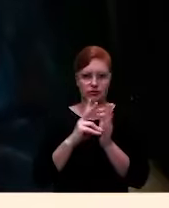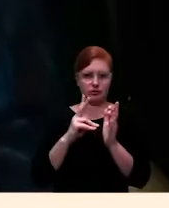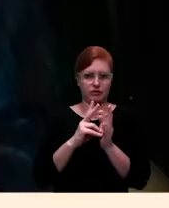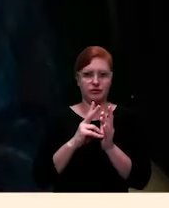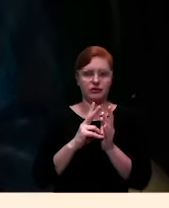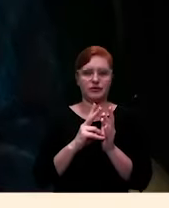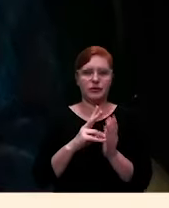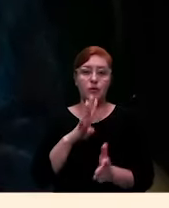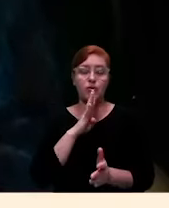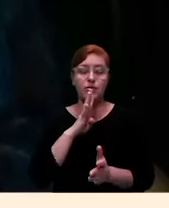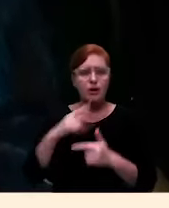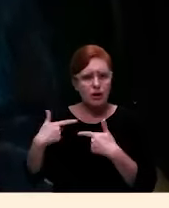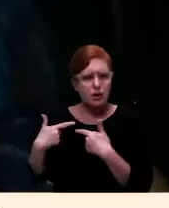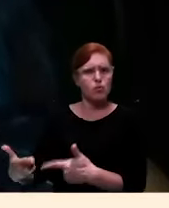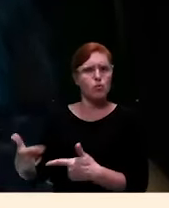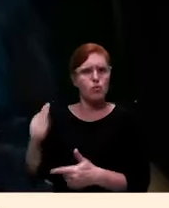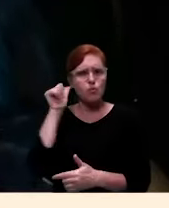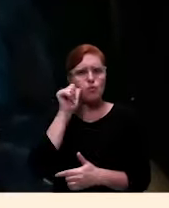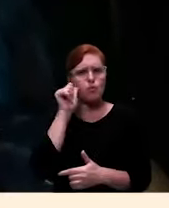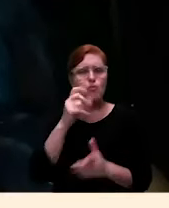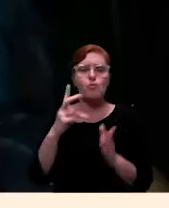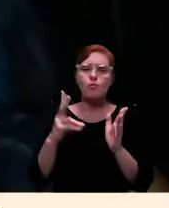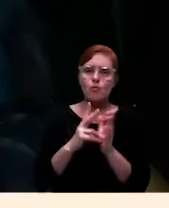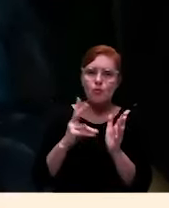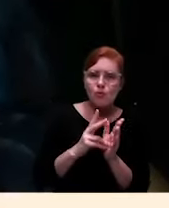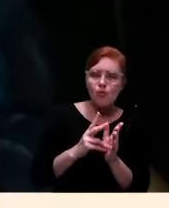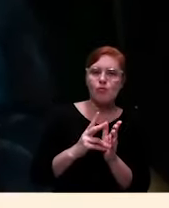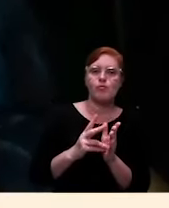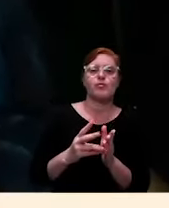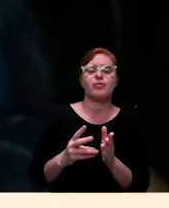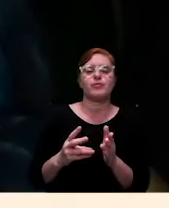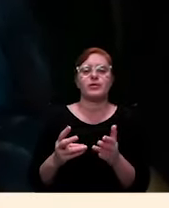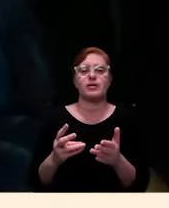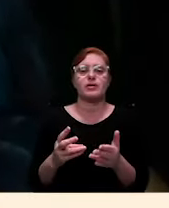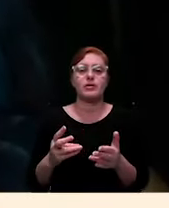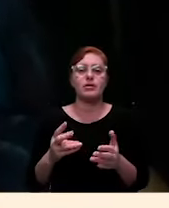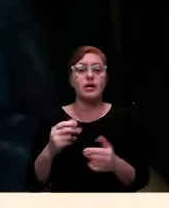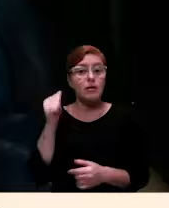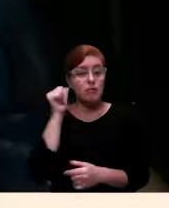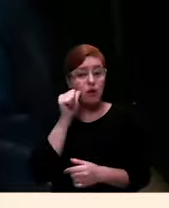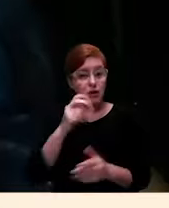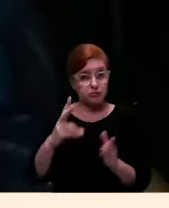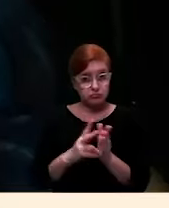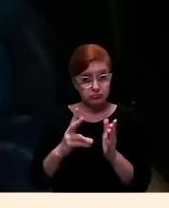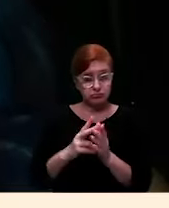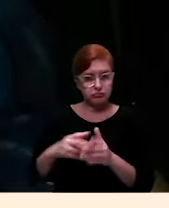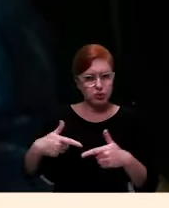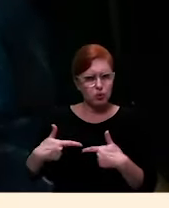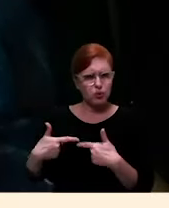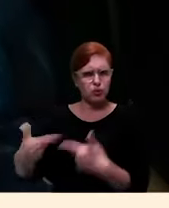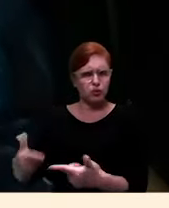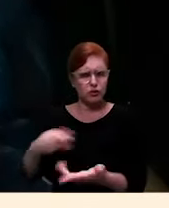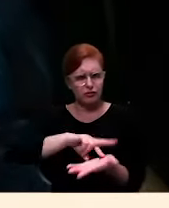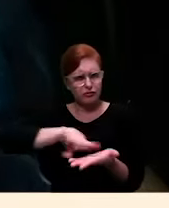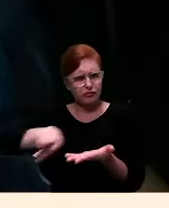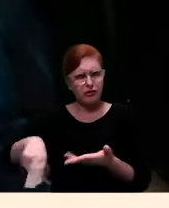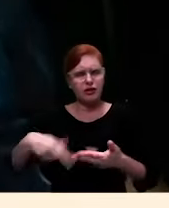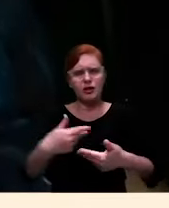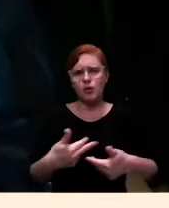lutas das mulheres indígenas, porque elas lutam por muitas coisas e que